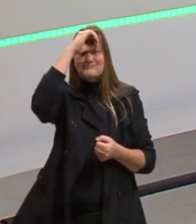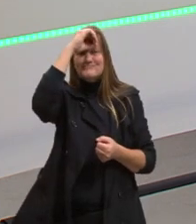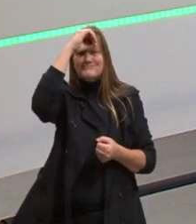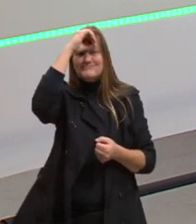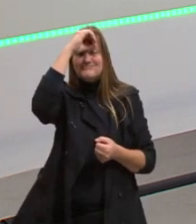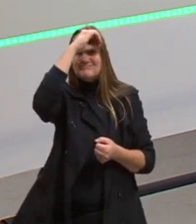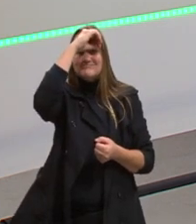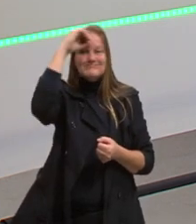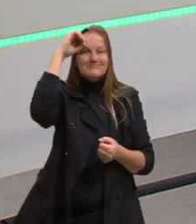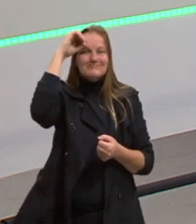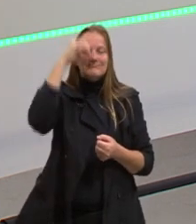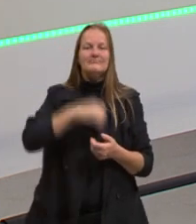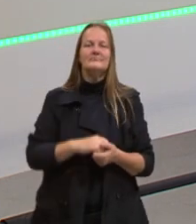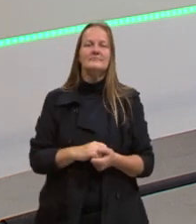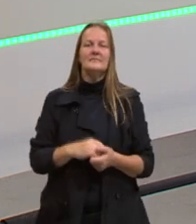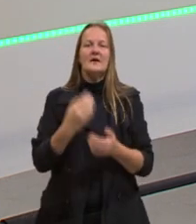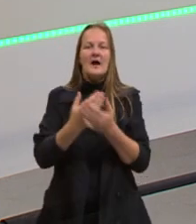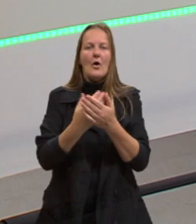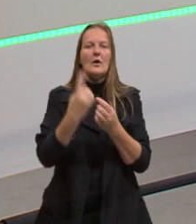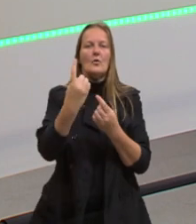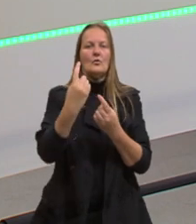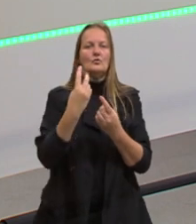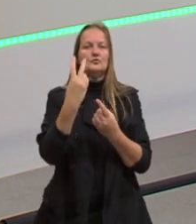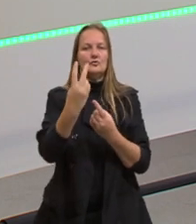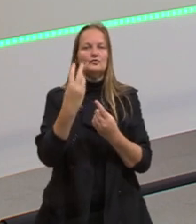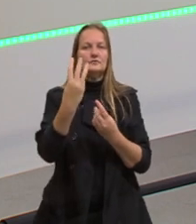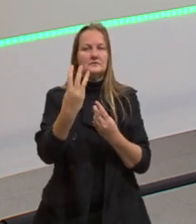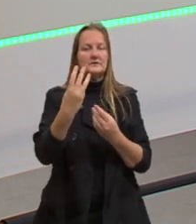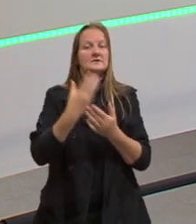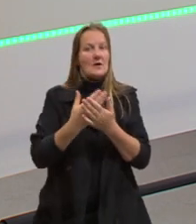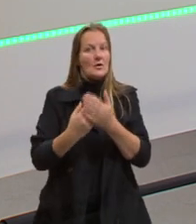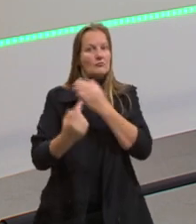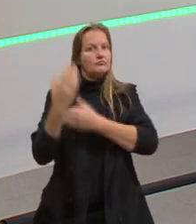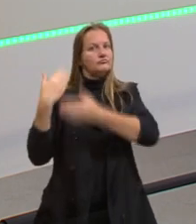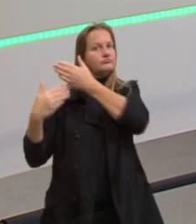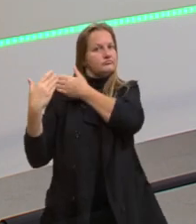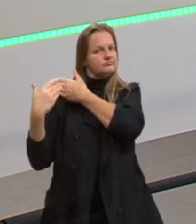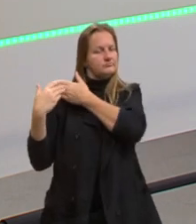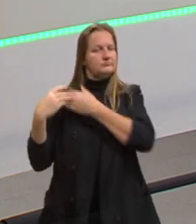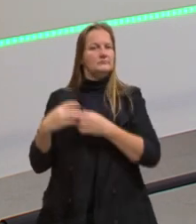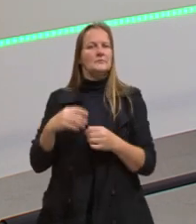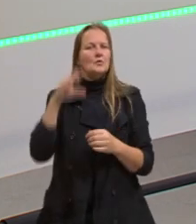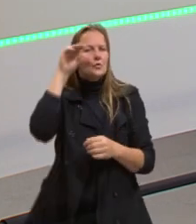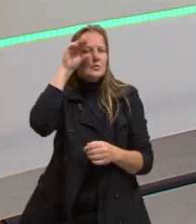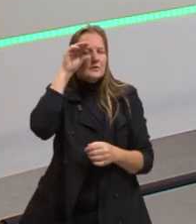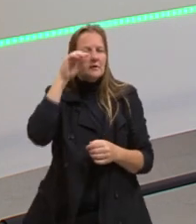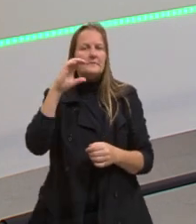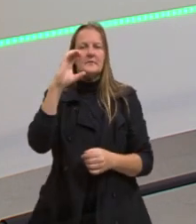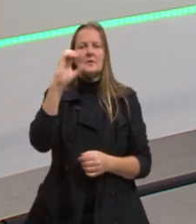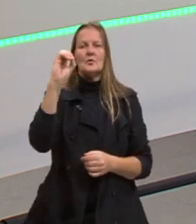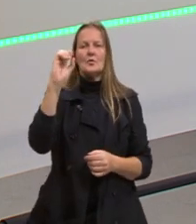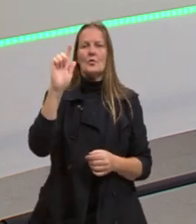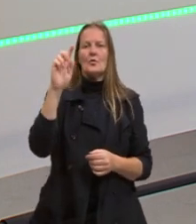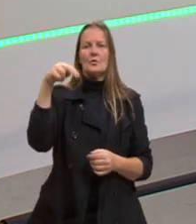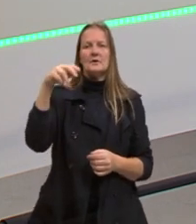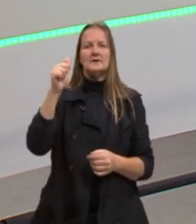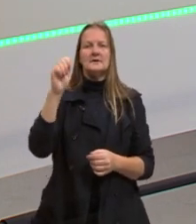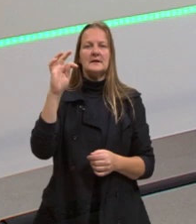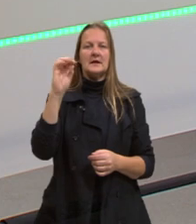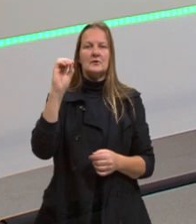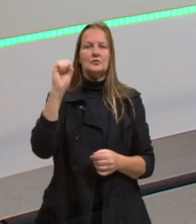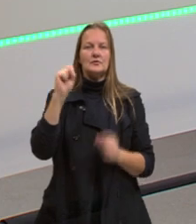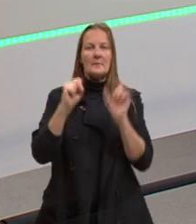informações vamos voltar à aula 1 aula 2 Aula 3 em que eu comentei com vocês a observar os cognatos lembro que são combinados